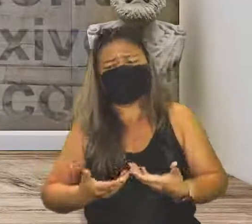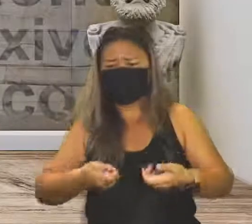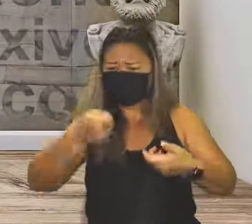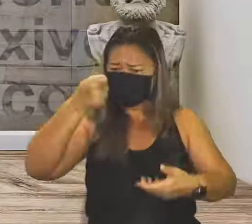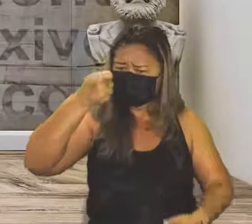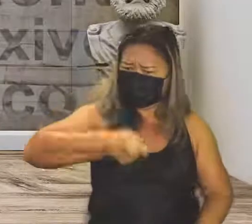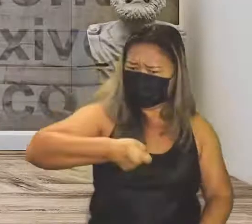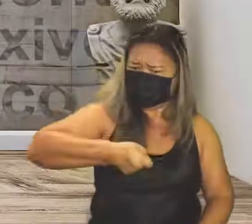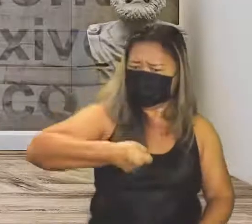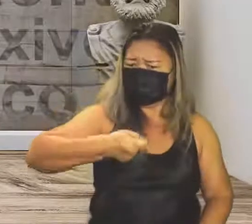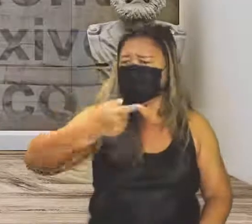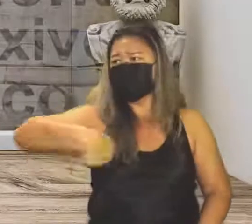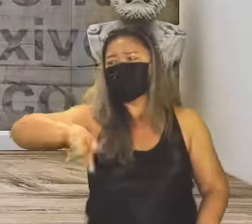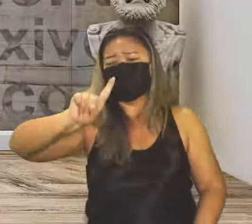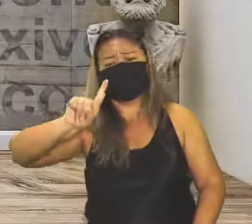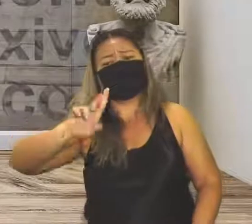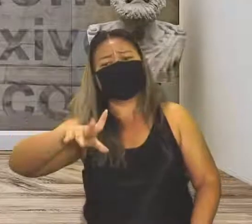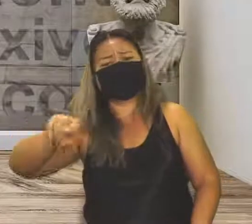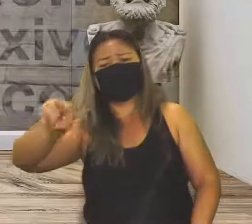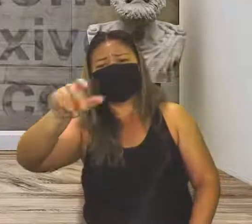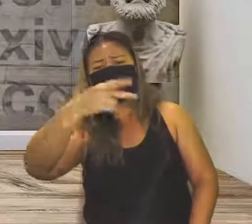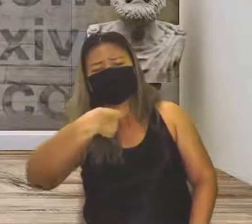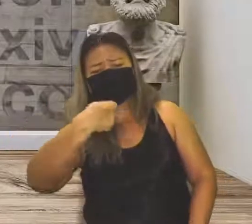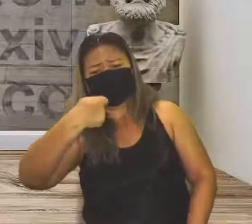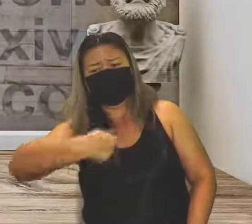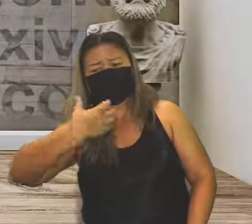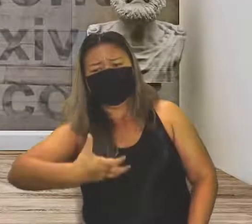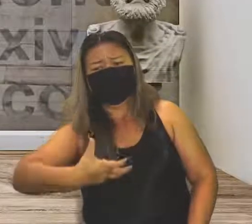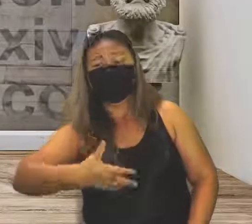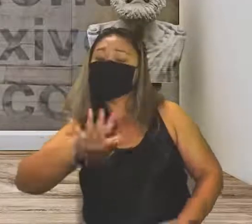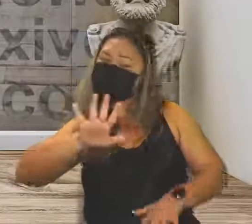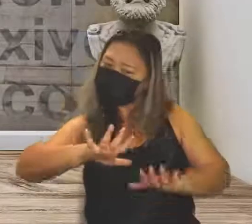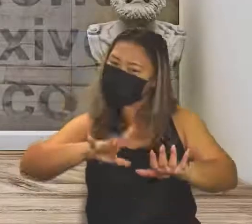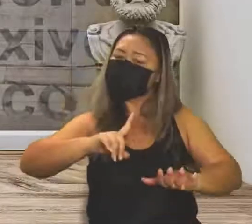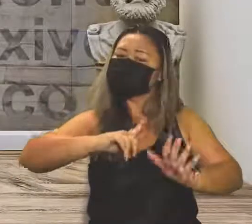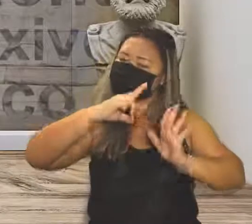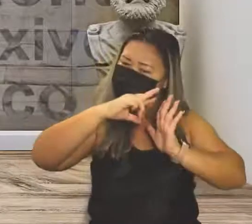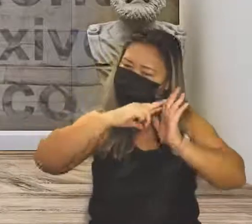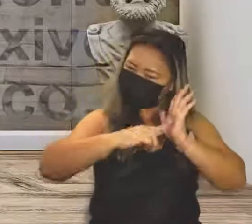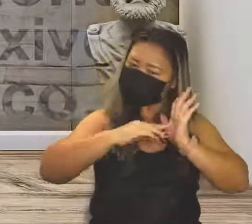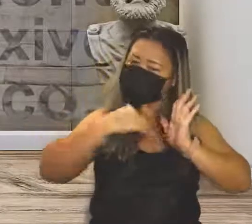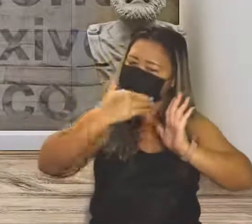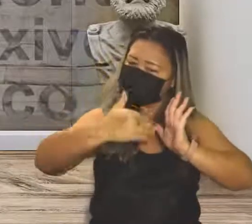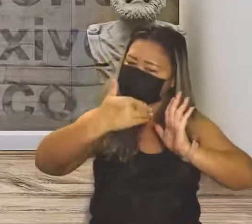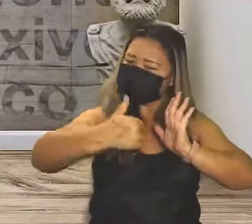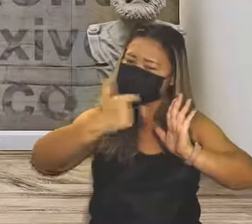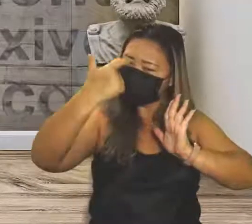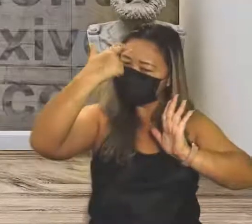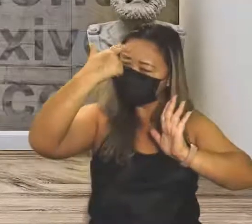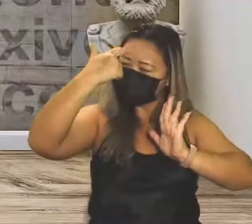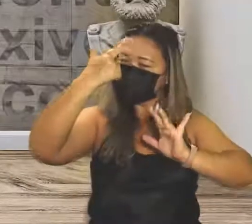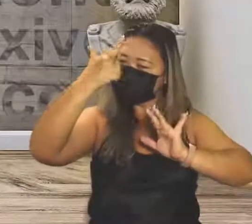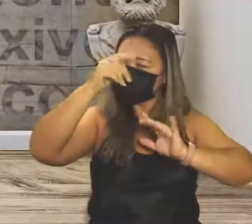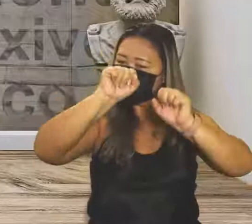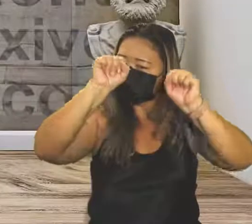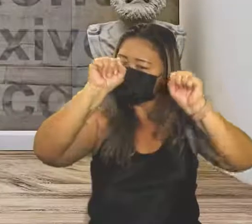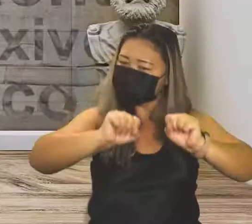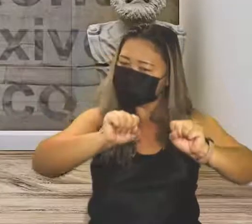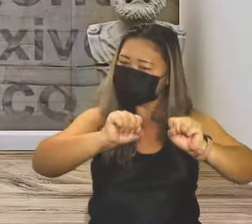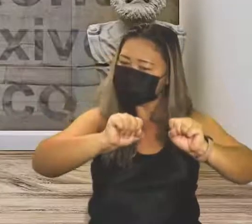sentido de ninguém aguentar você. Mas siga, né, algumas regrinhas no processo do pensamento sistemático e